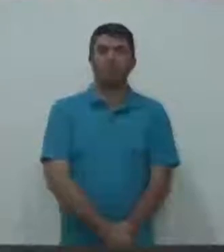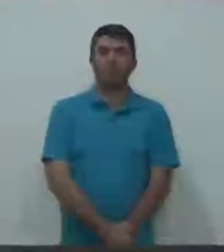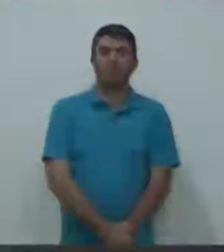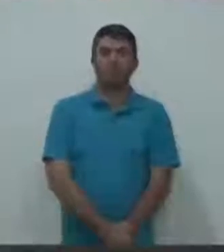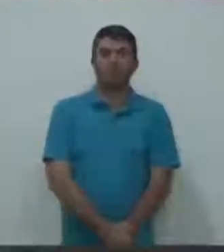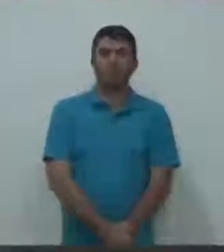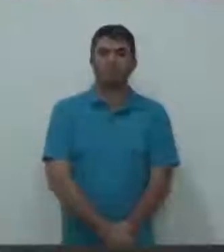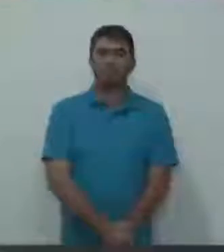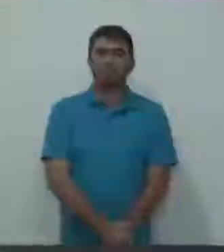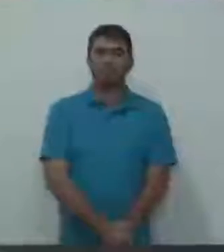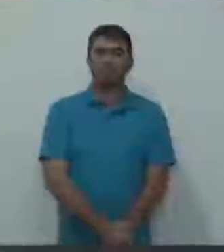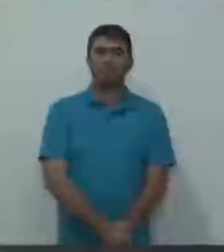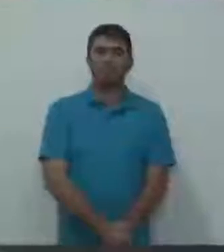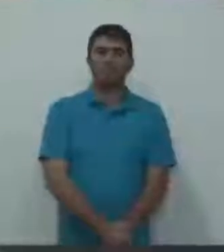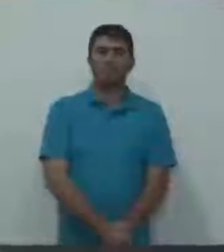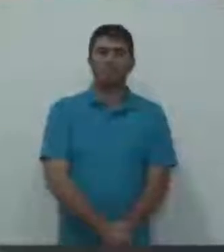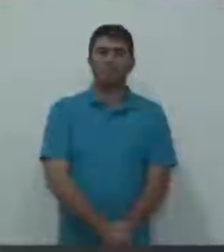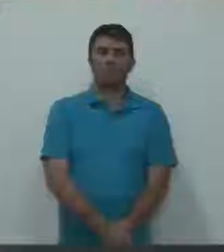Não tem.